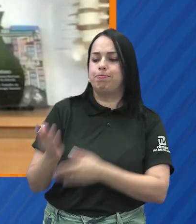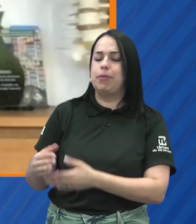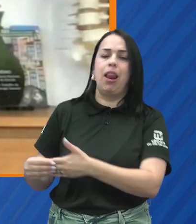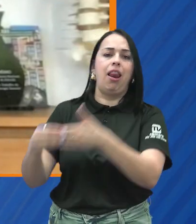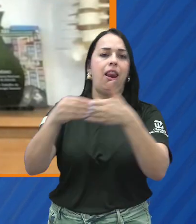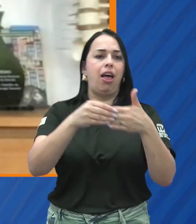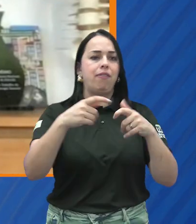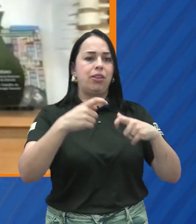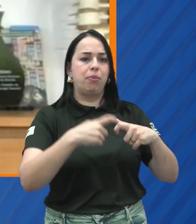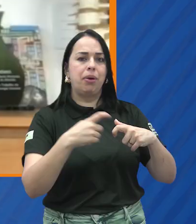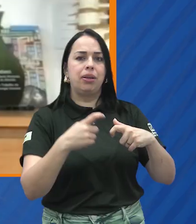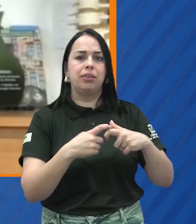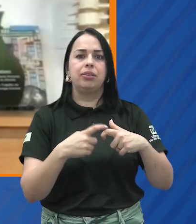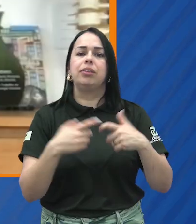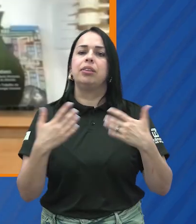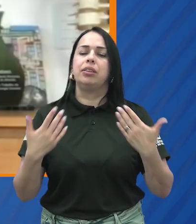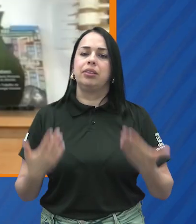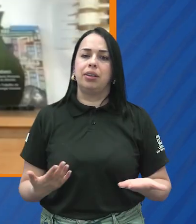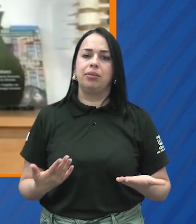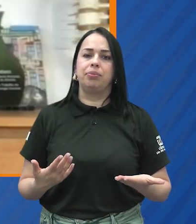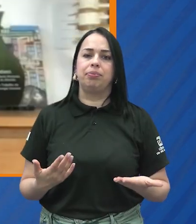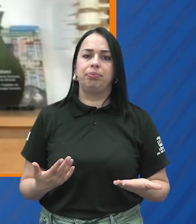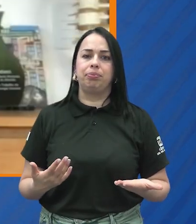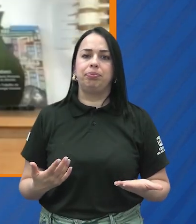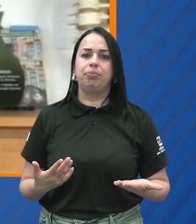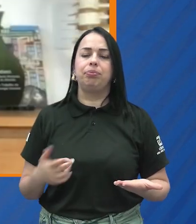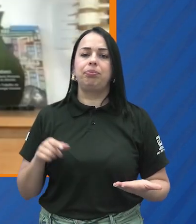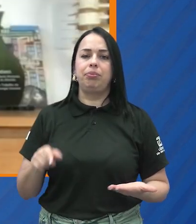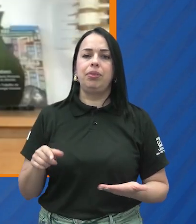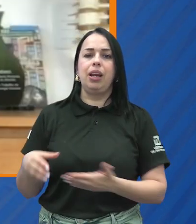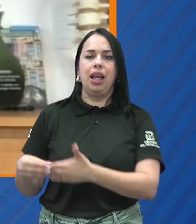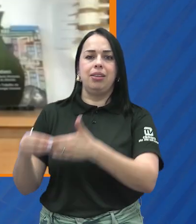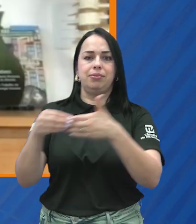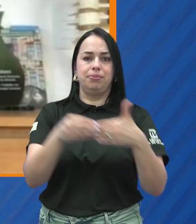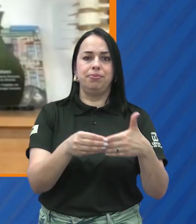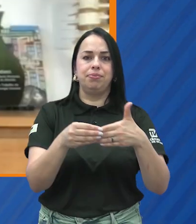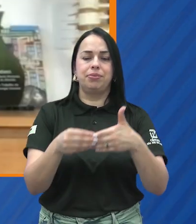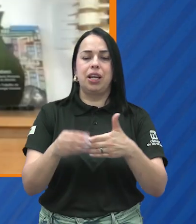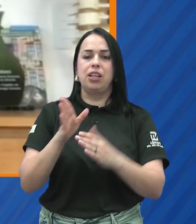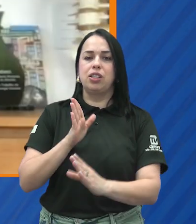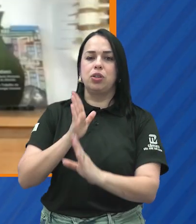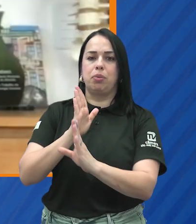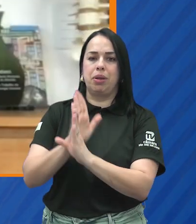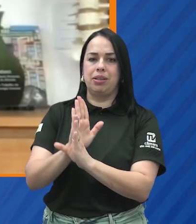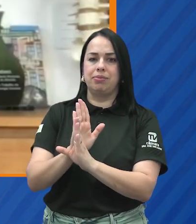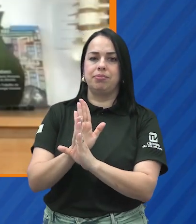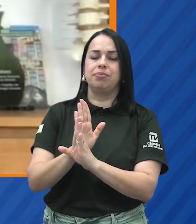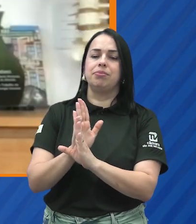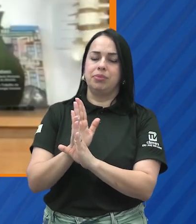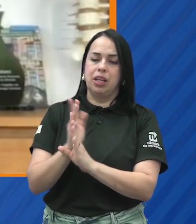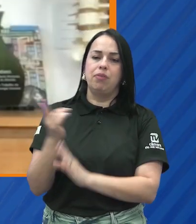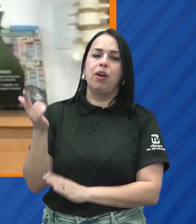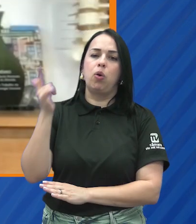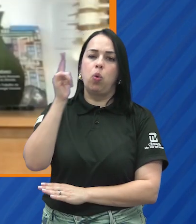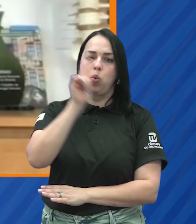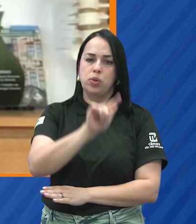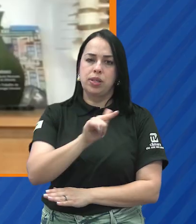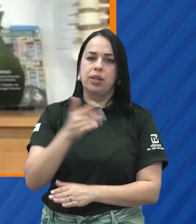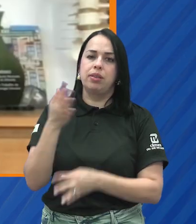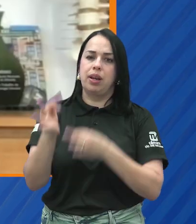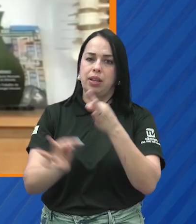ali perto e procuram atendimento médico. E aí, a partir daí, esses pacientes eles vão ter um